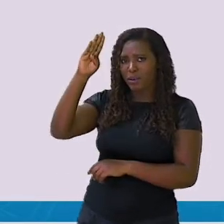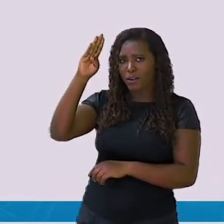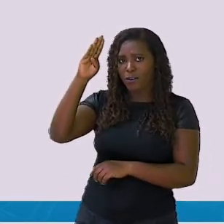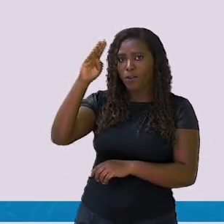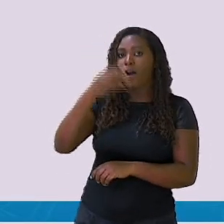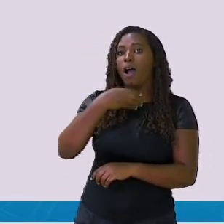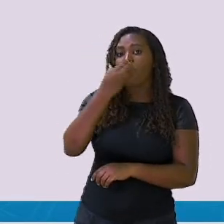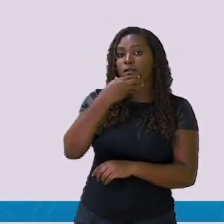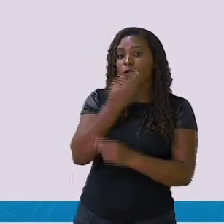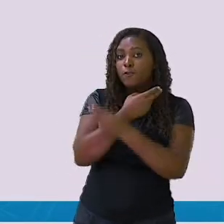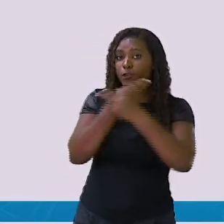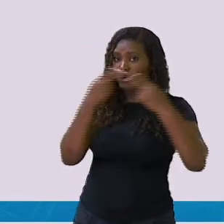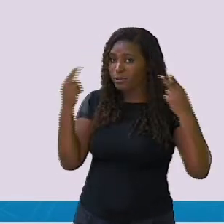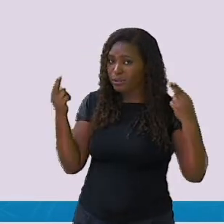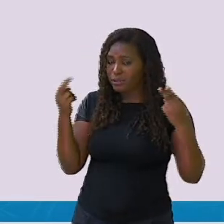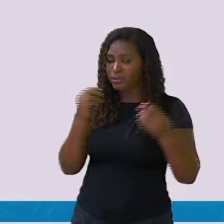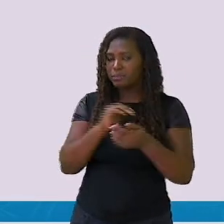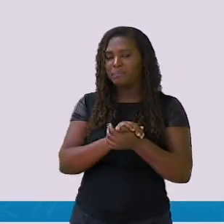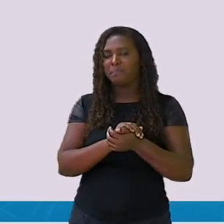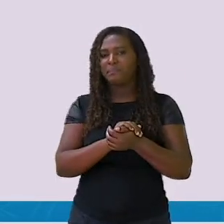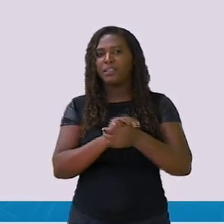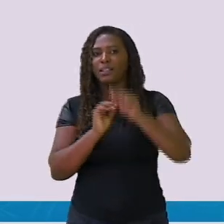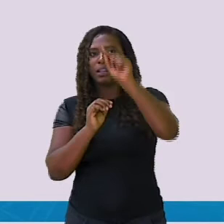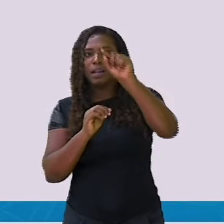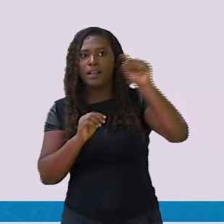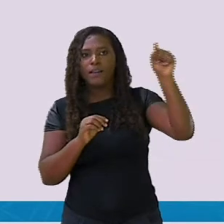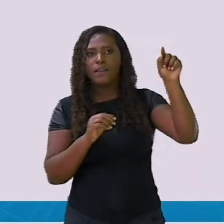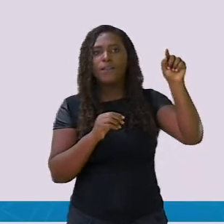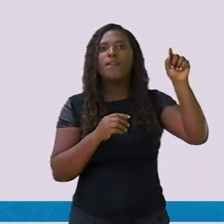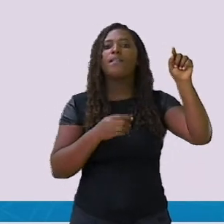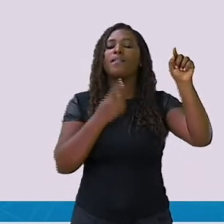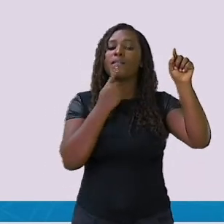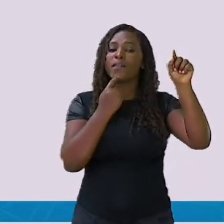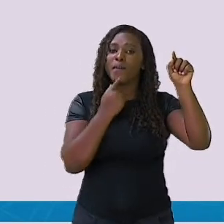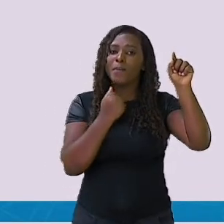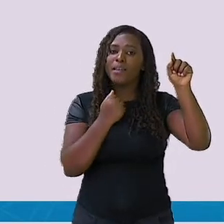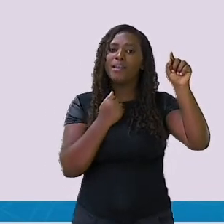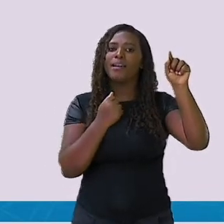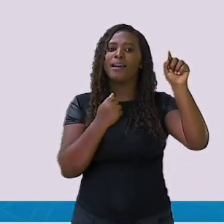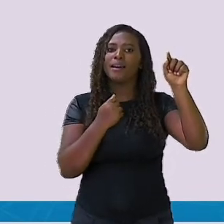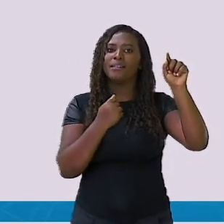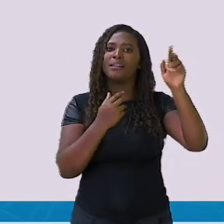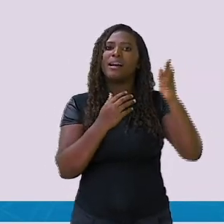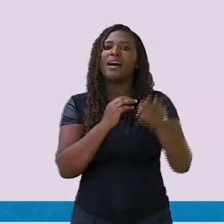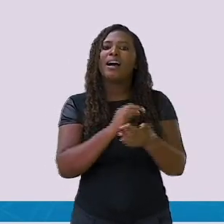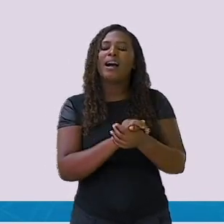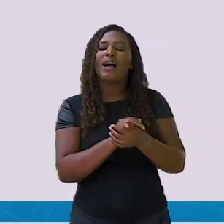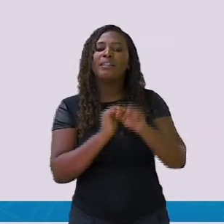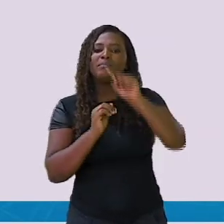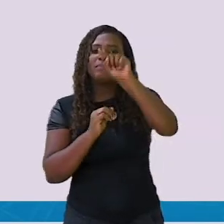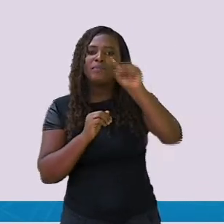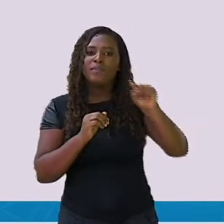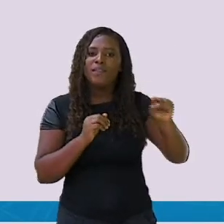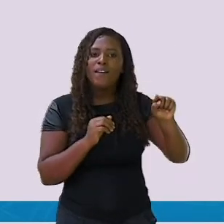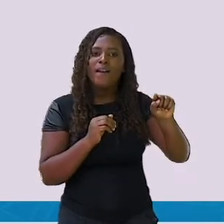ideia. Eles pegaram frutas vermelhas e colocaram a cor vermelhas. Frutas